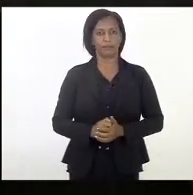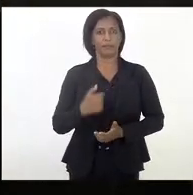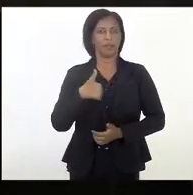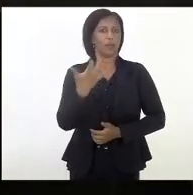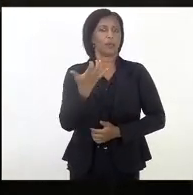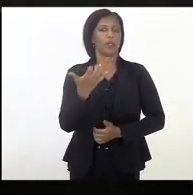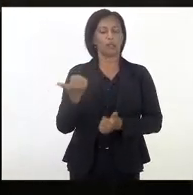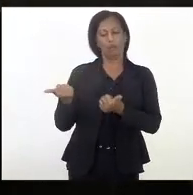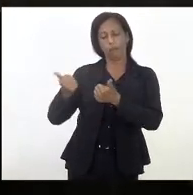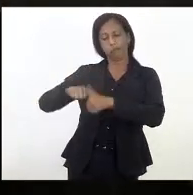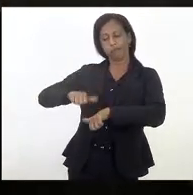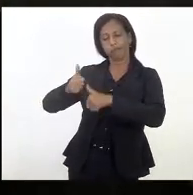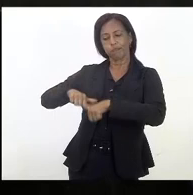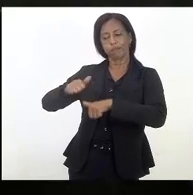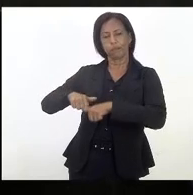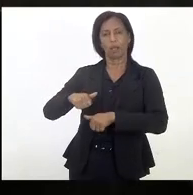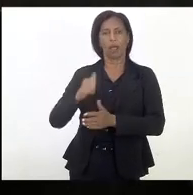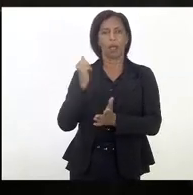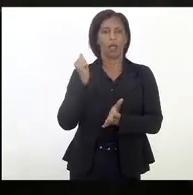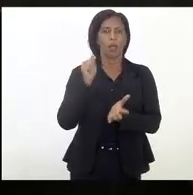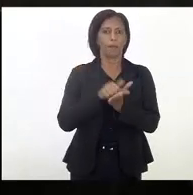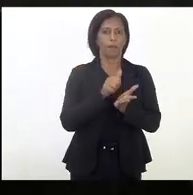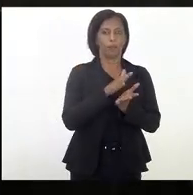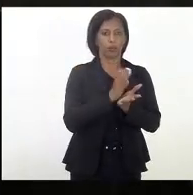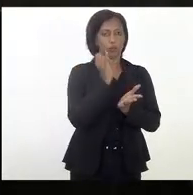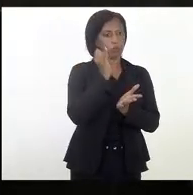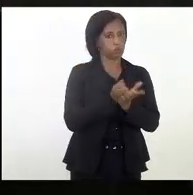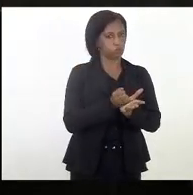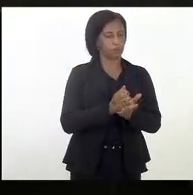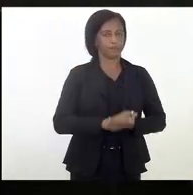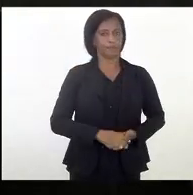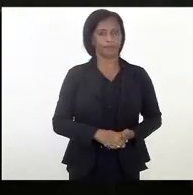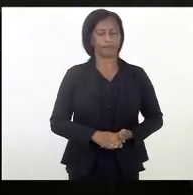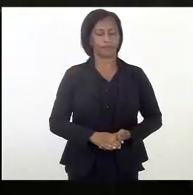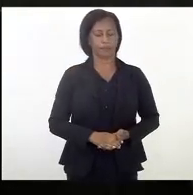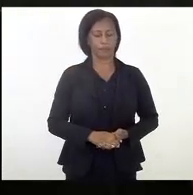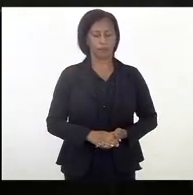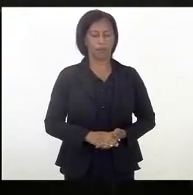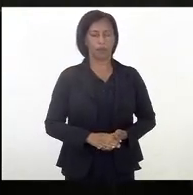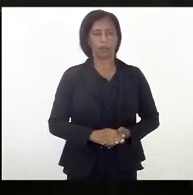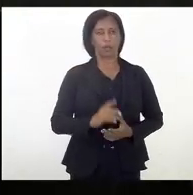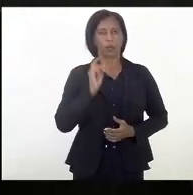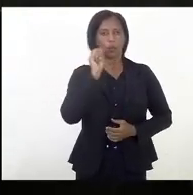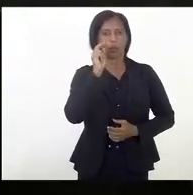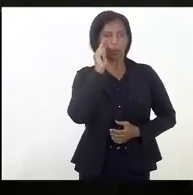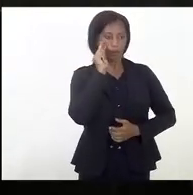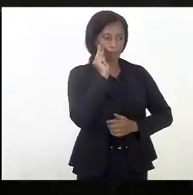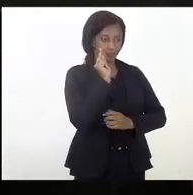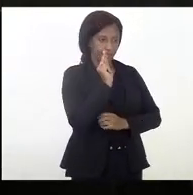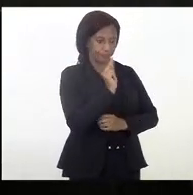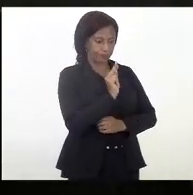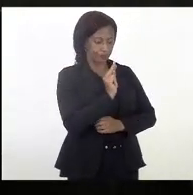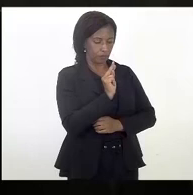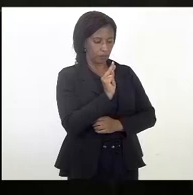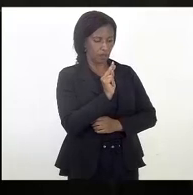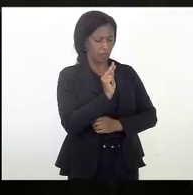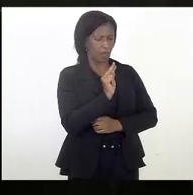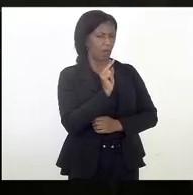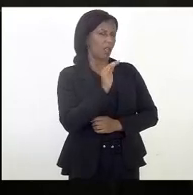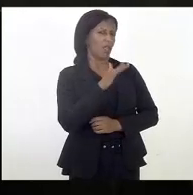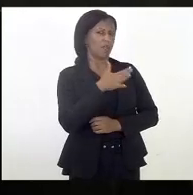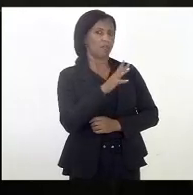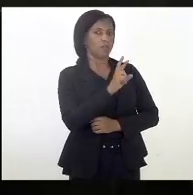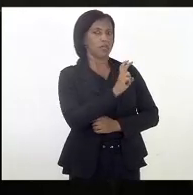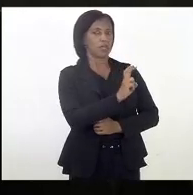analisar os impostos os impostos o previsto e era